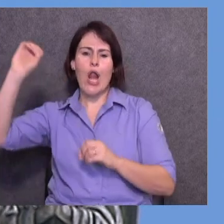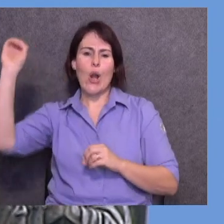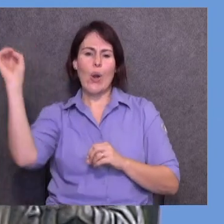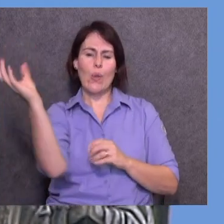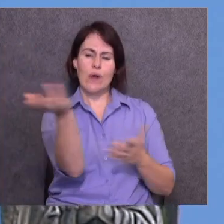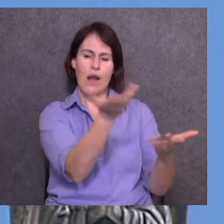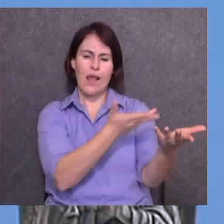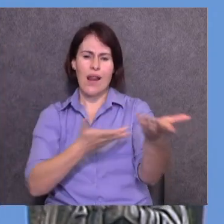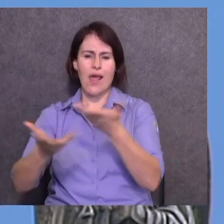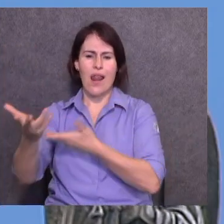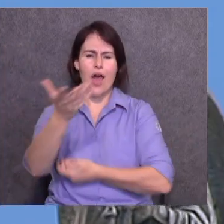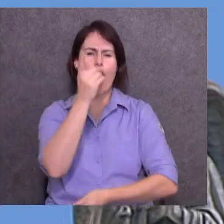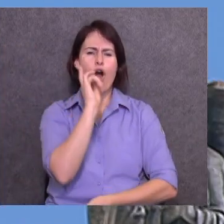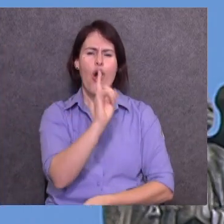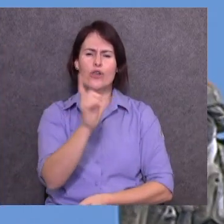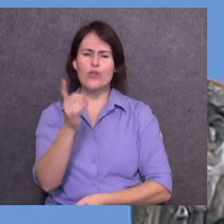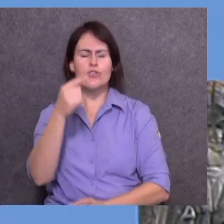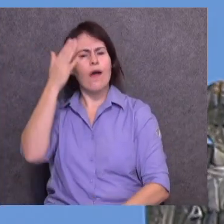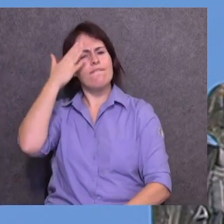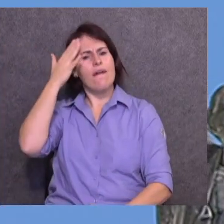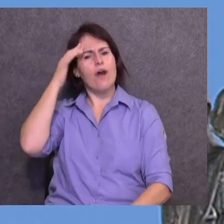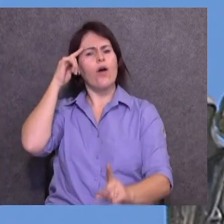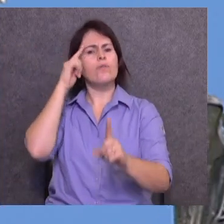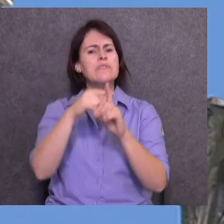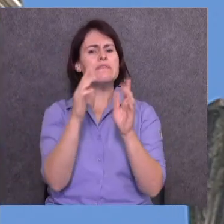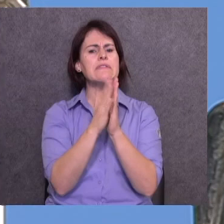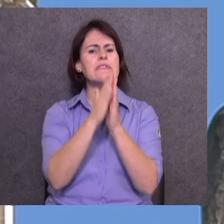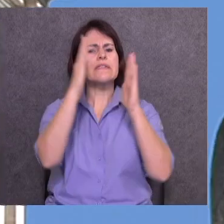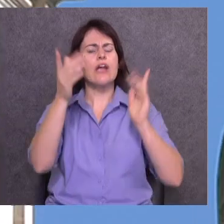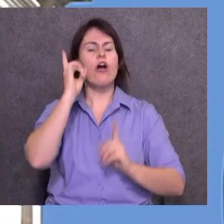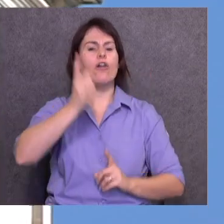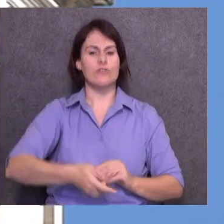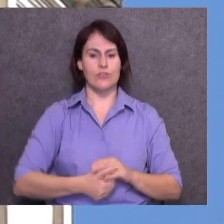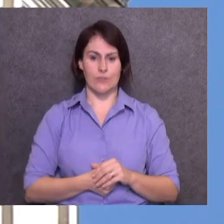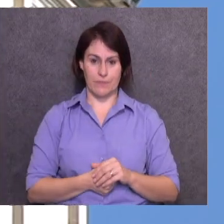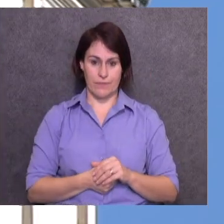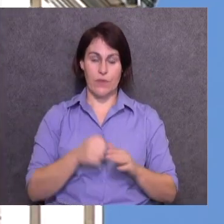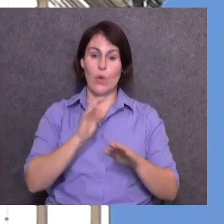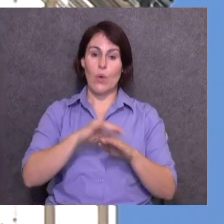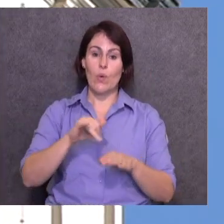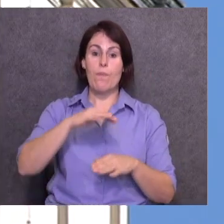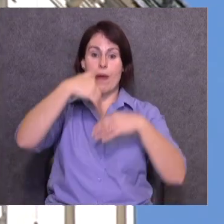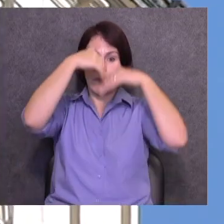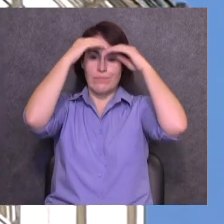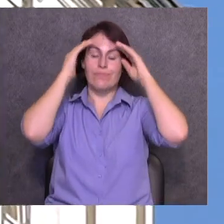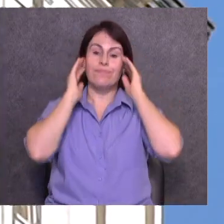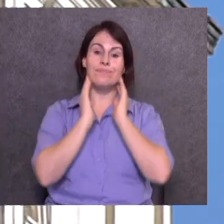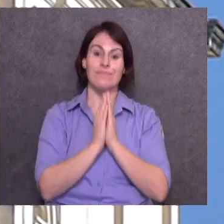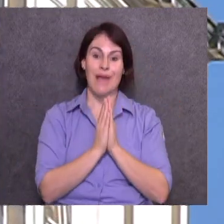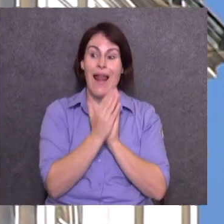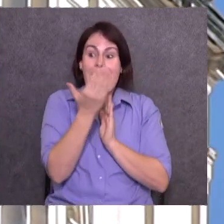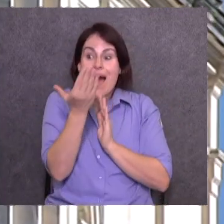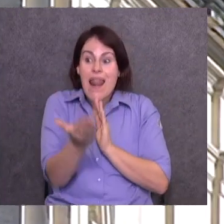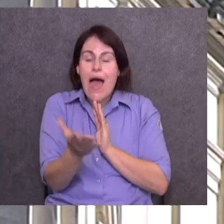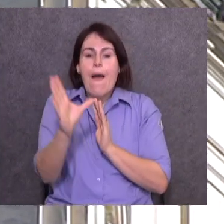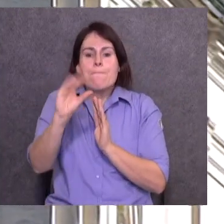sobre a identidade e a missão da Igreja. O facto de Maria estar lá e mais umas mulheres